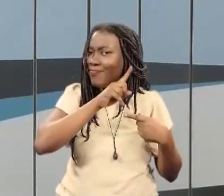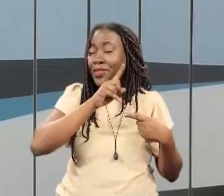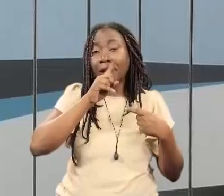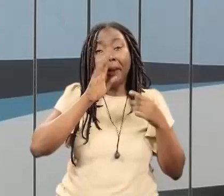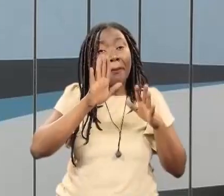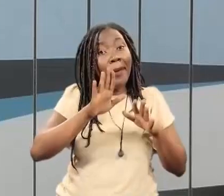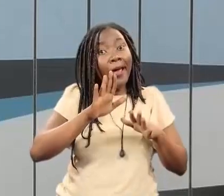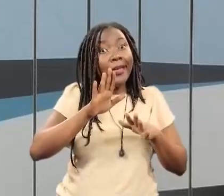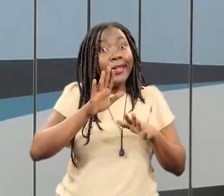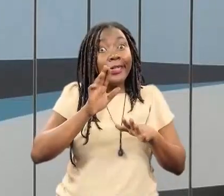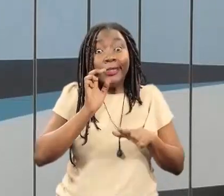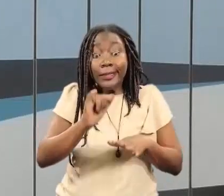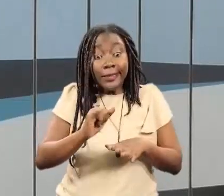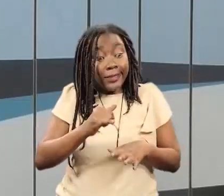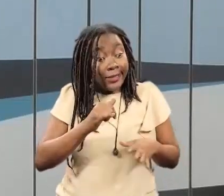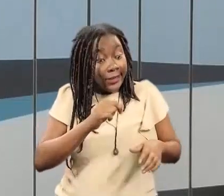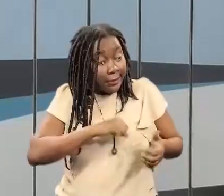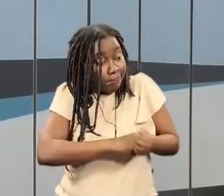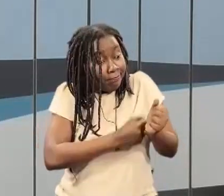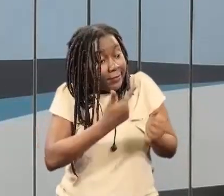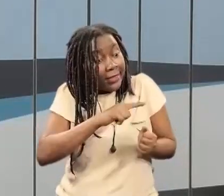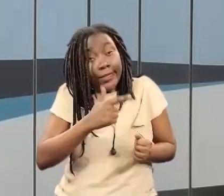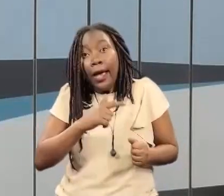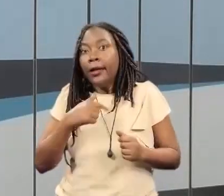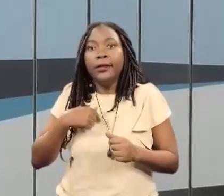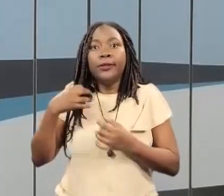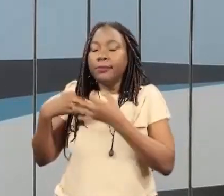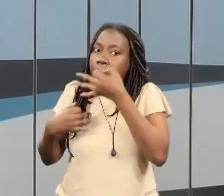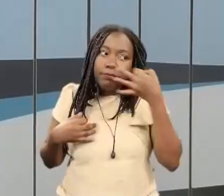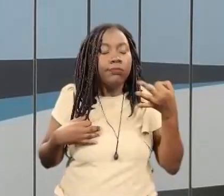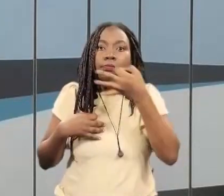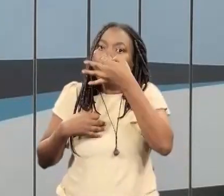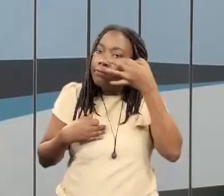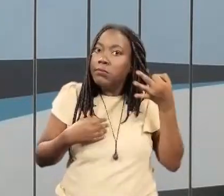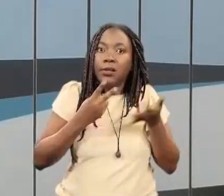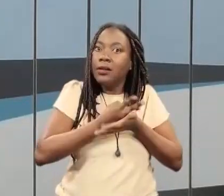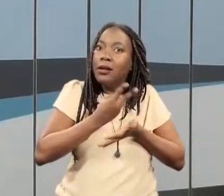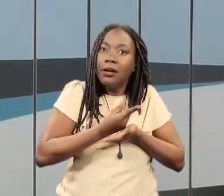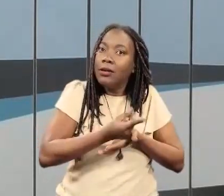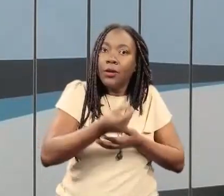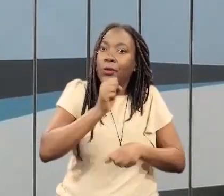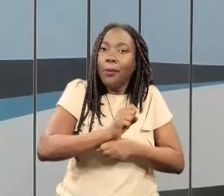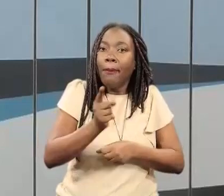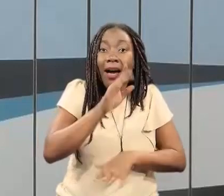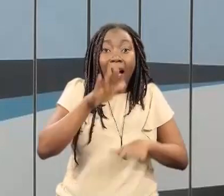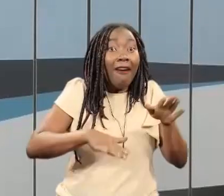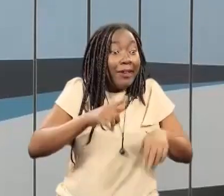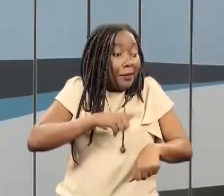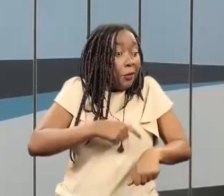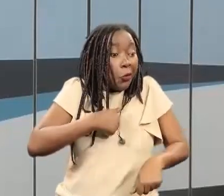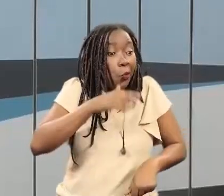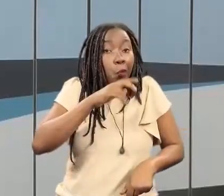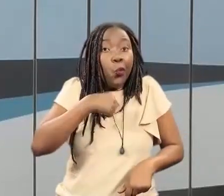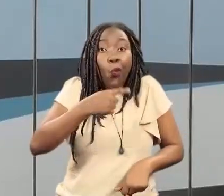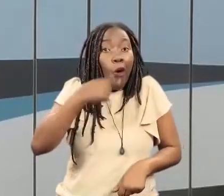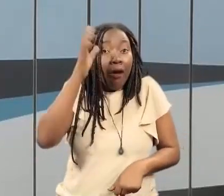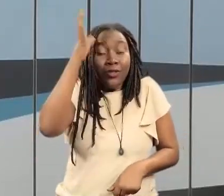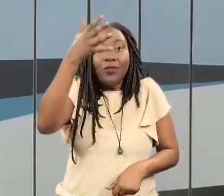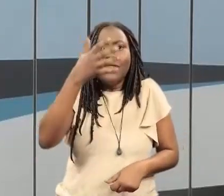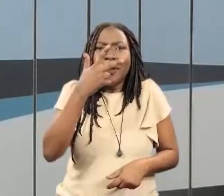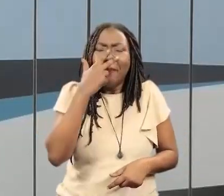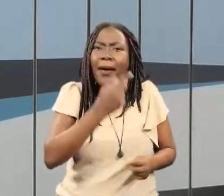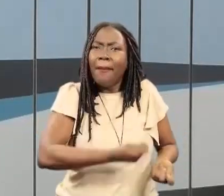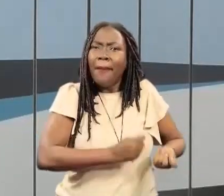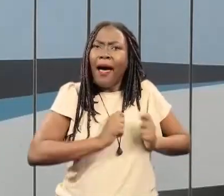senão, a cada 5 segundos, estava lá vendo o que tinha de notificação. Às vezes são coisas que eu não vou conseguir resolver na hora, mas gera uma angústia tão grande. Então, assim, às vezes